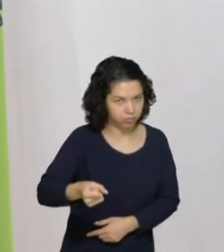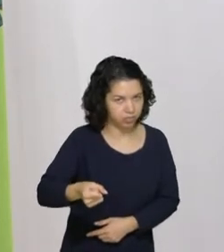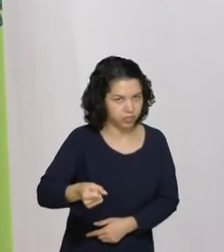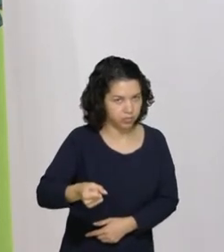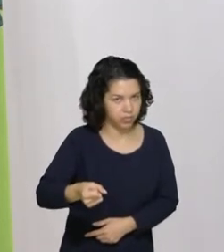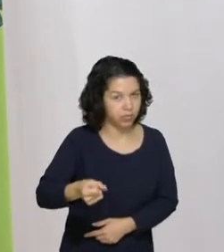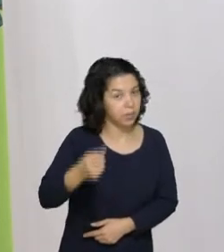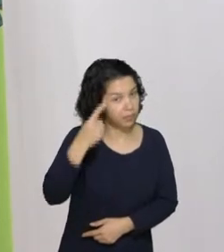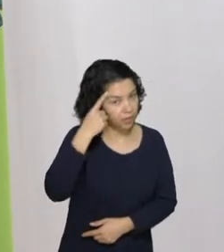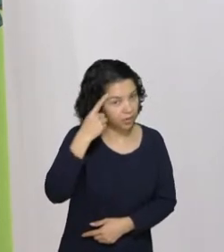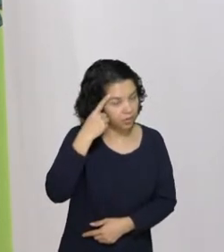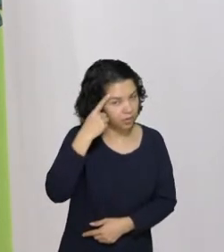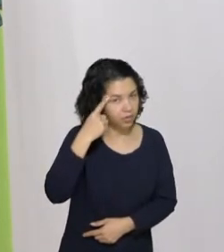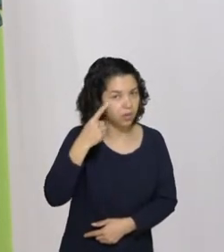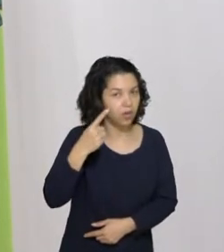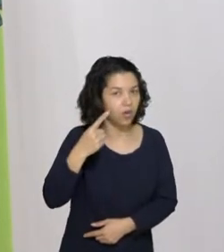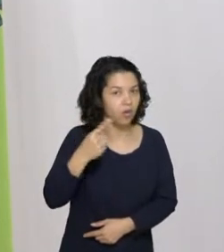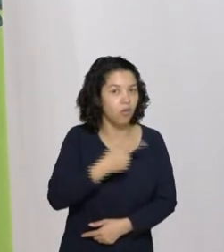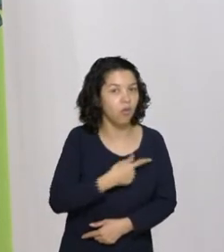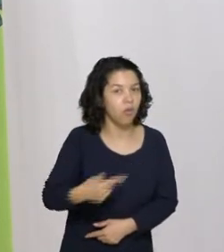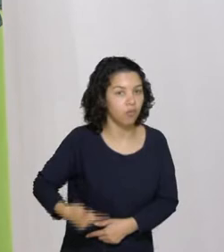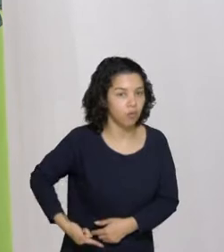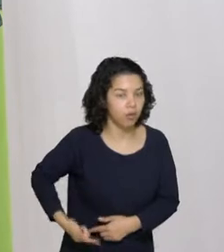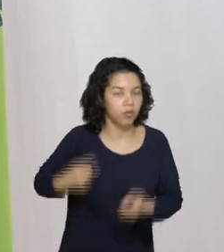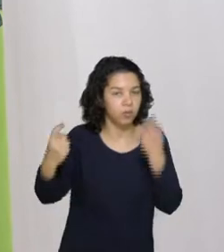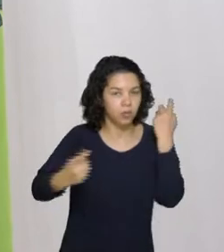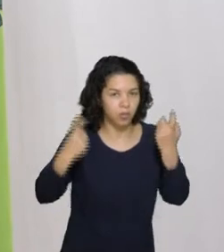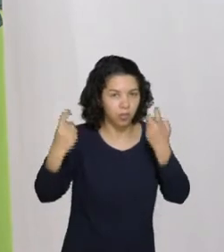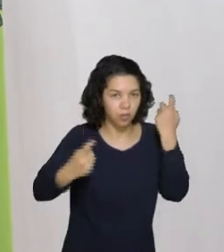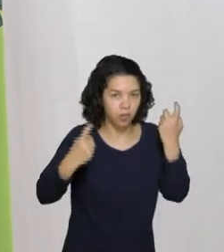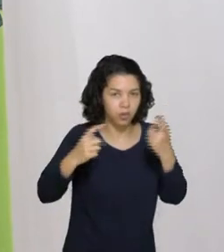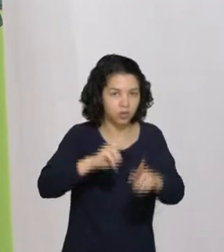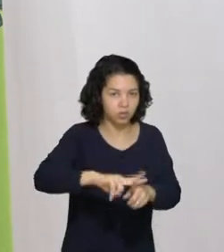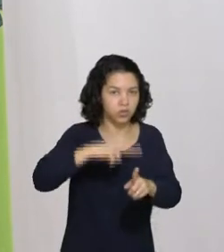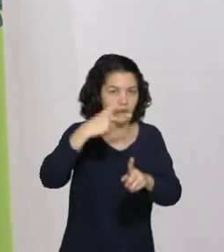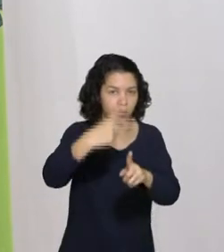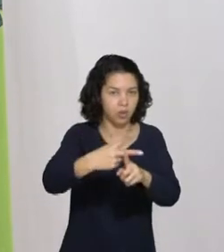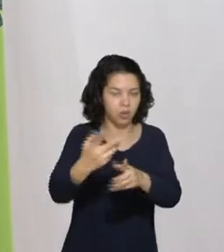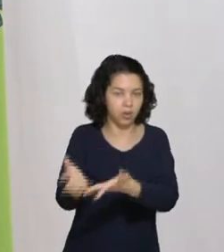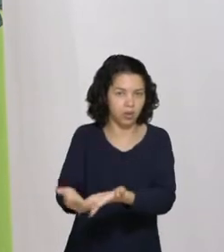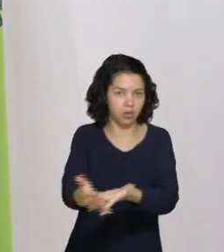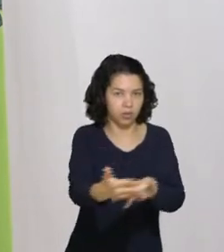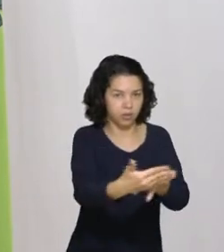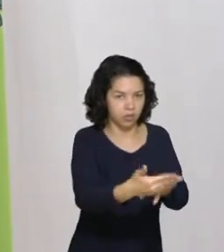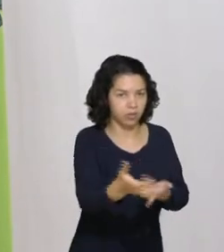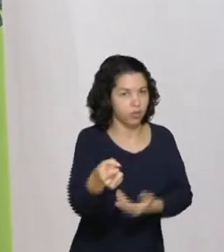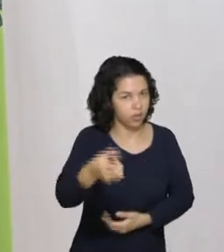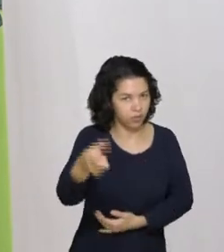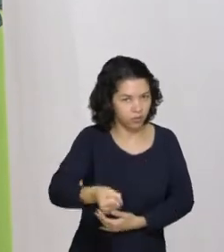Imagina um governo que se preocupa em dobrar a arrecadação com leite.